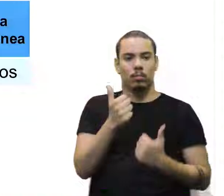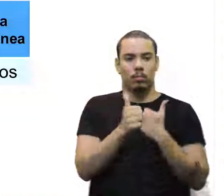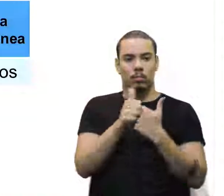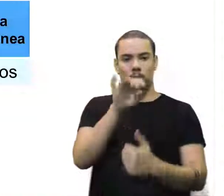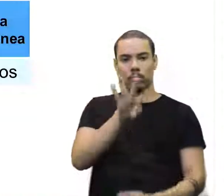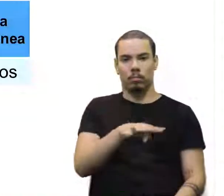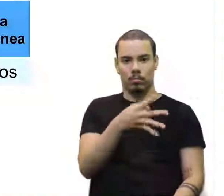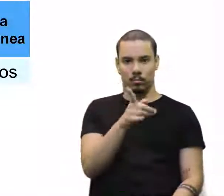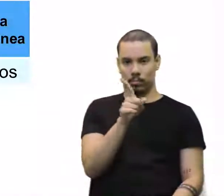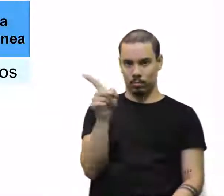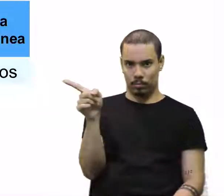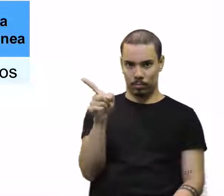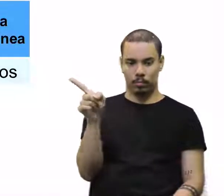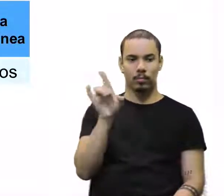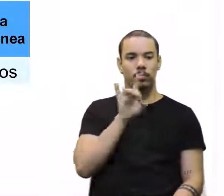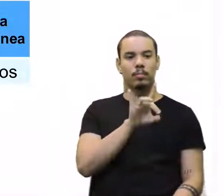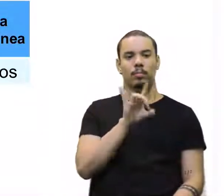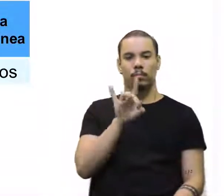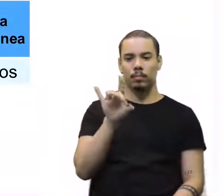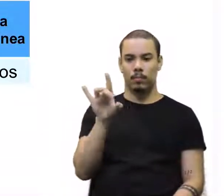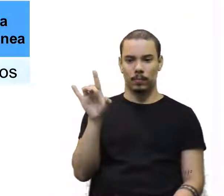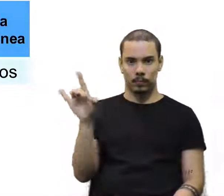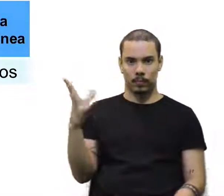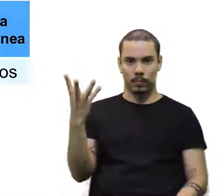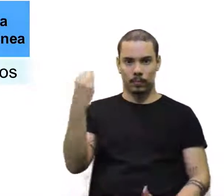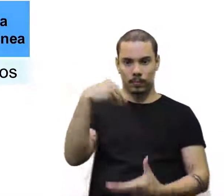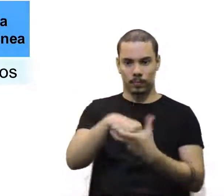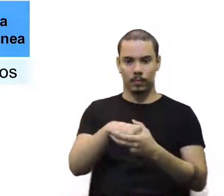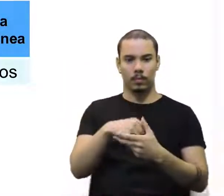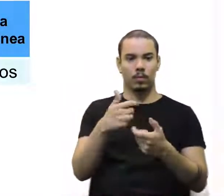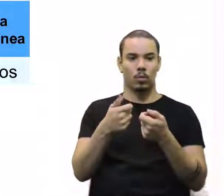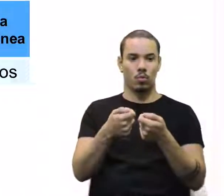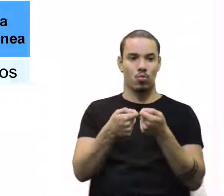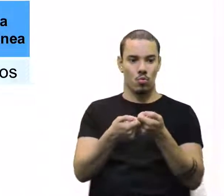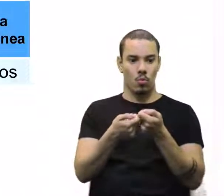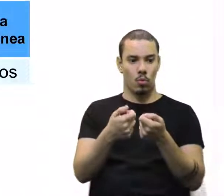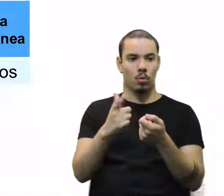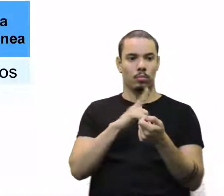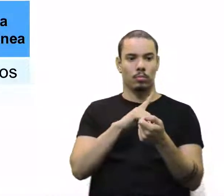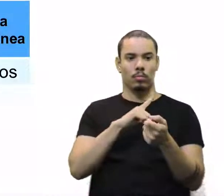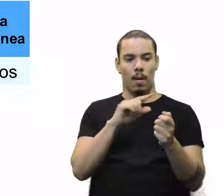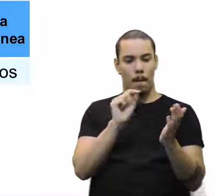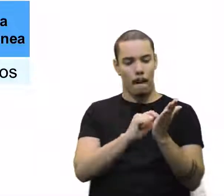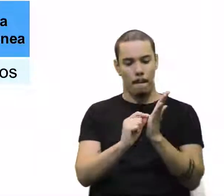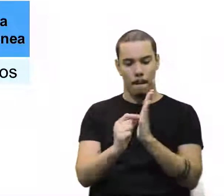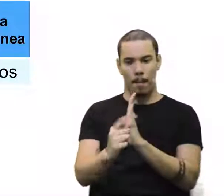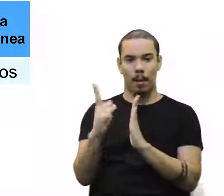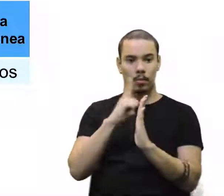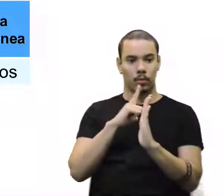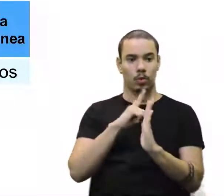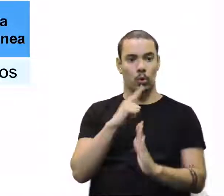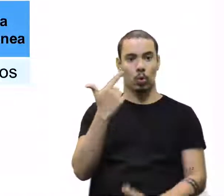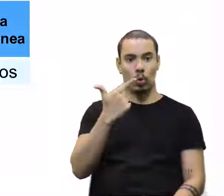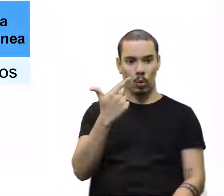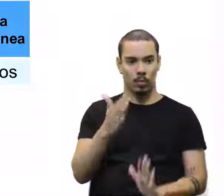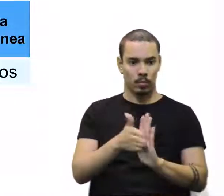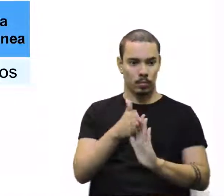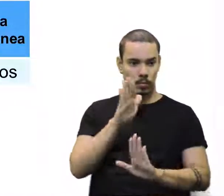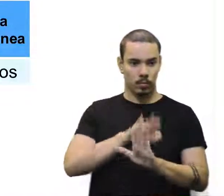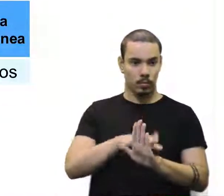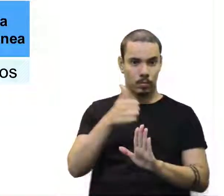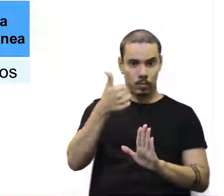ó. Cada carbono primário dentro do jogo valeria 2 pontos. Cada